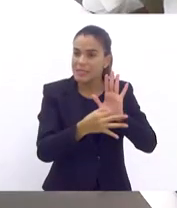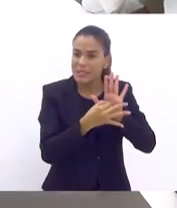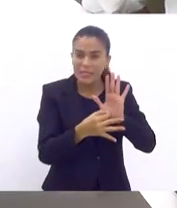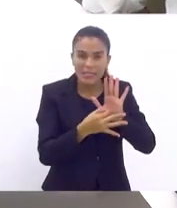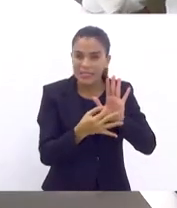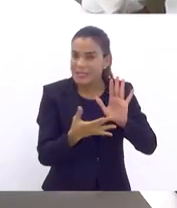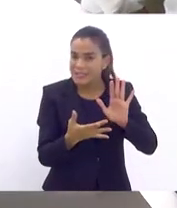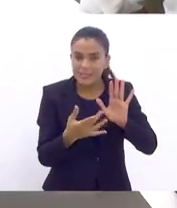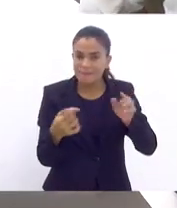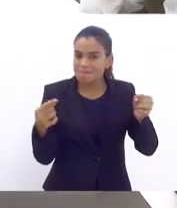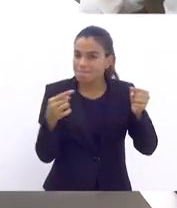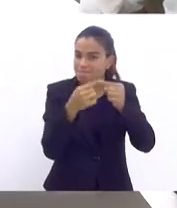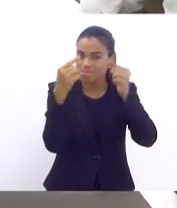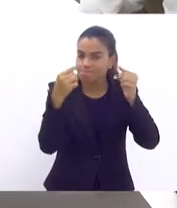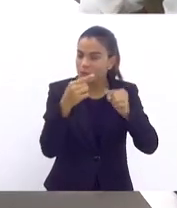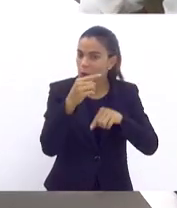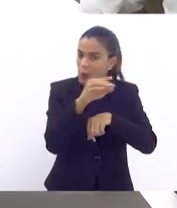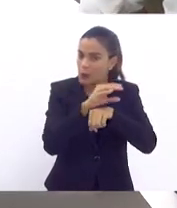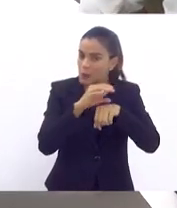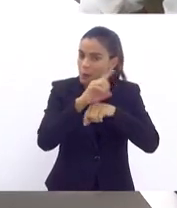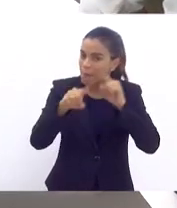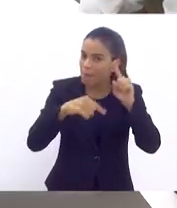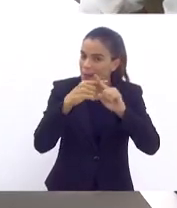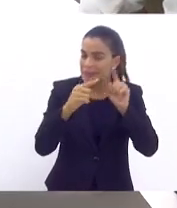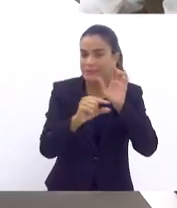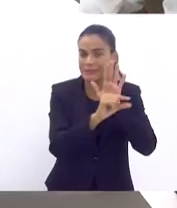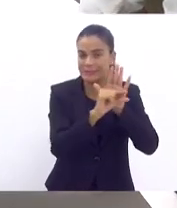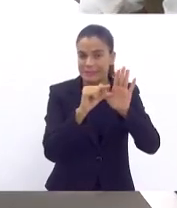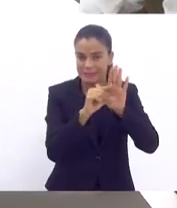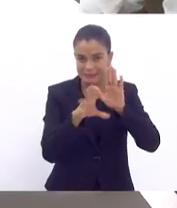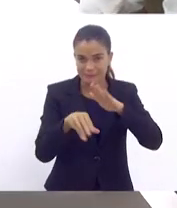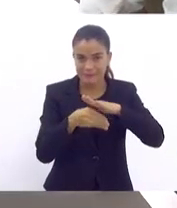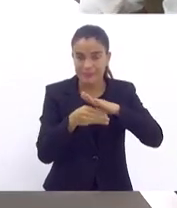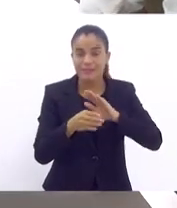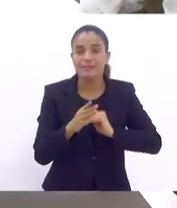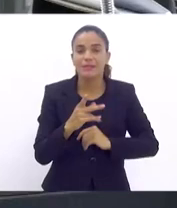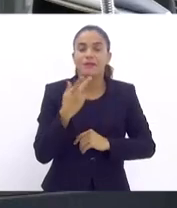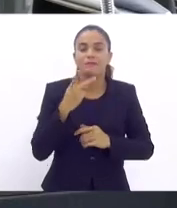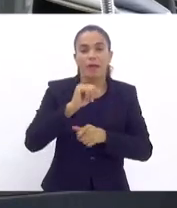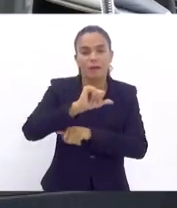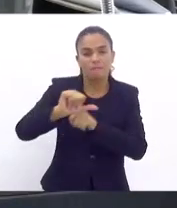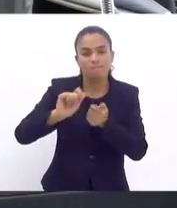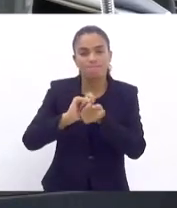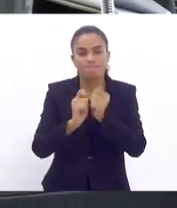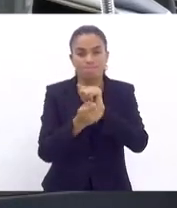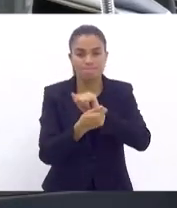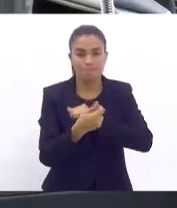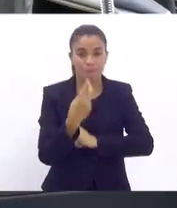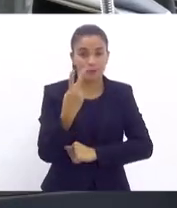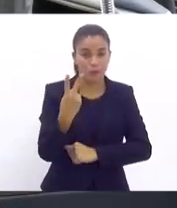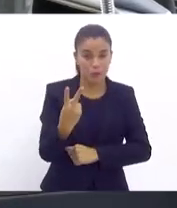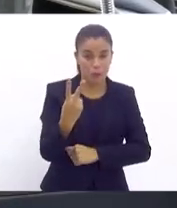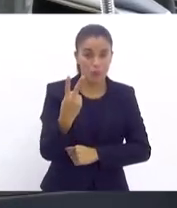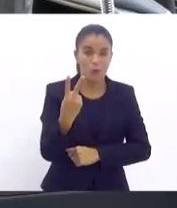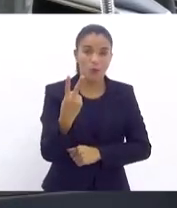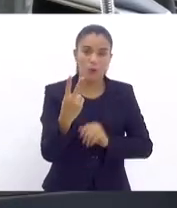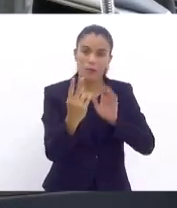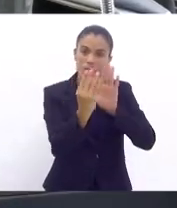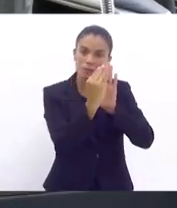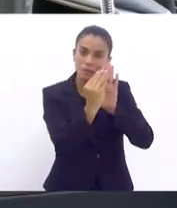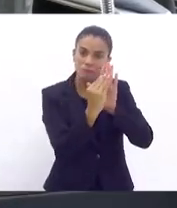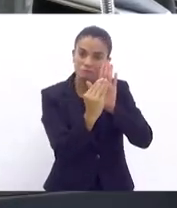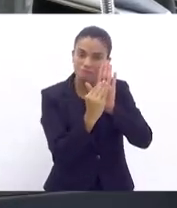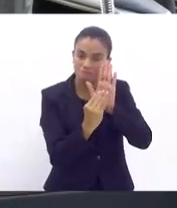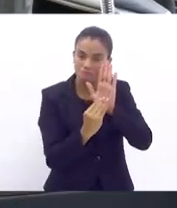pela constitucionalidade com emendas para transformar dois dispositivos do projeto em